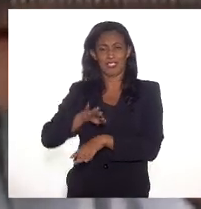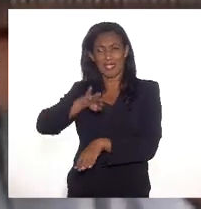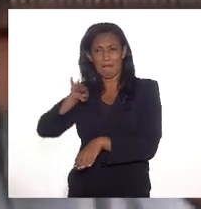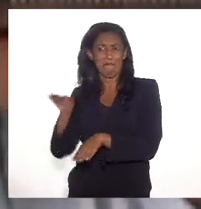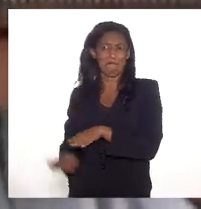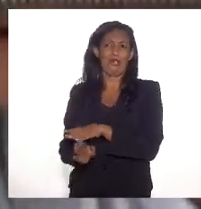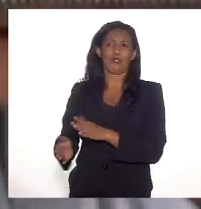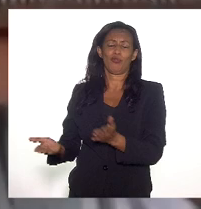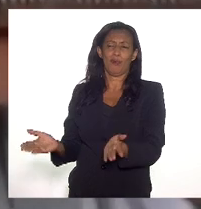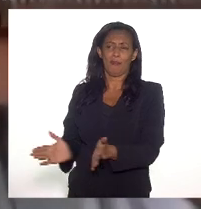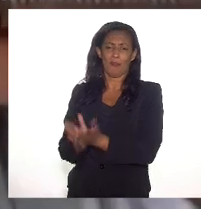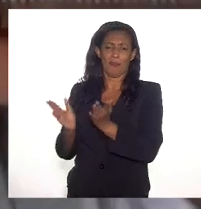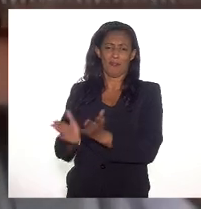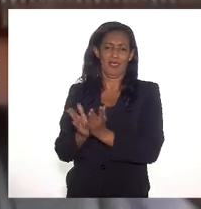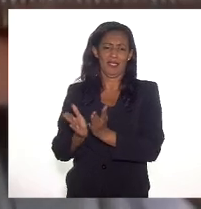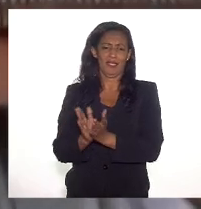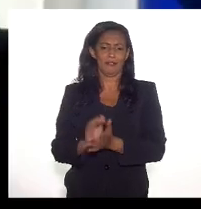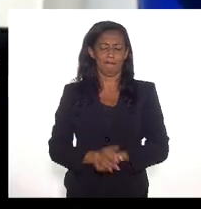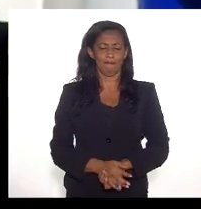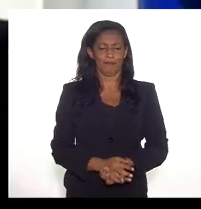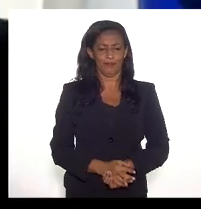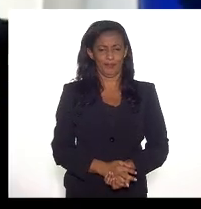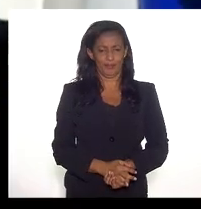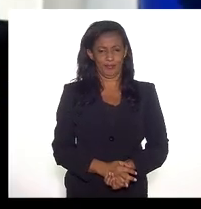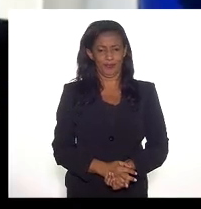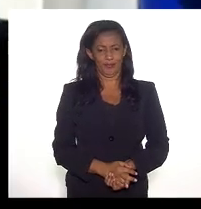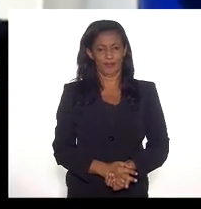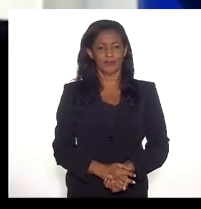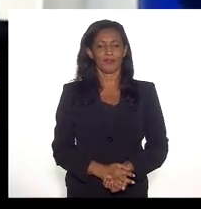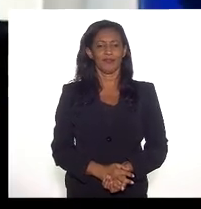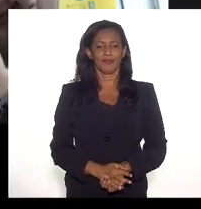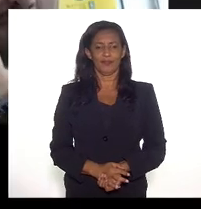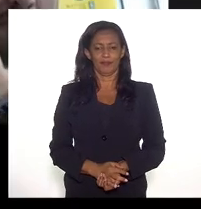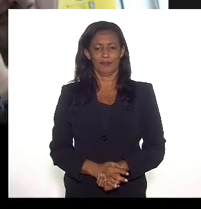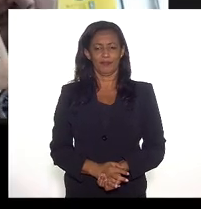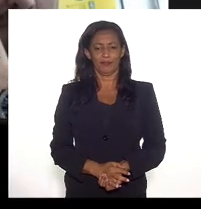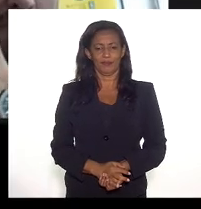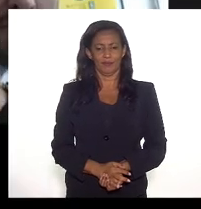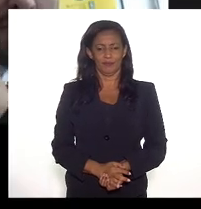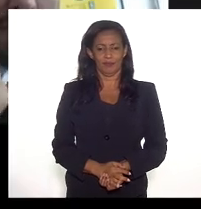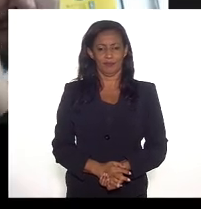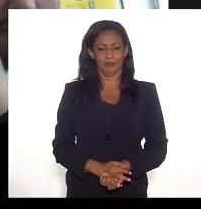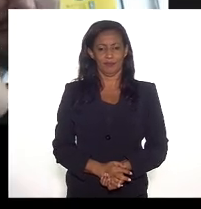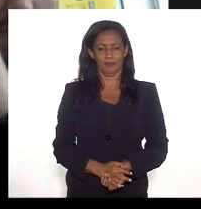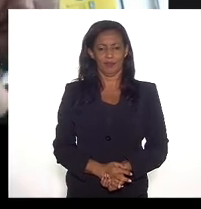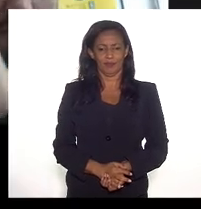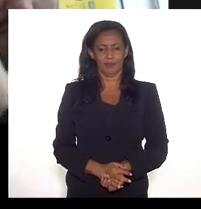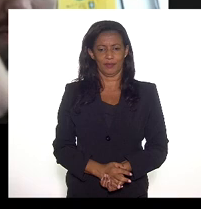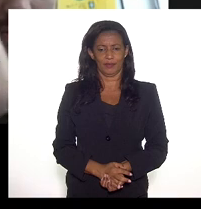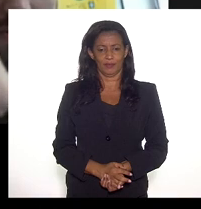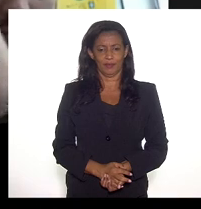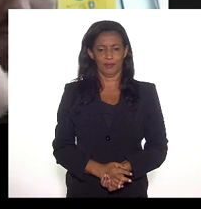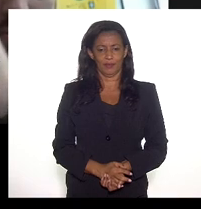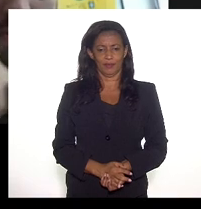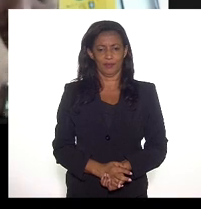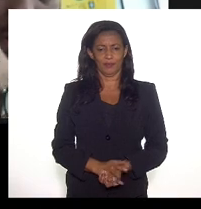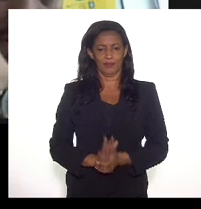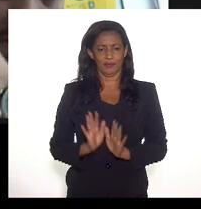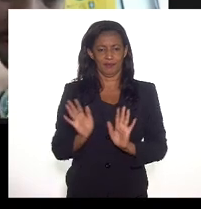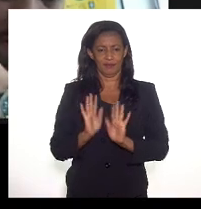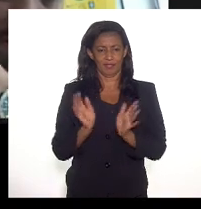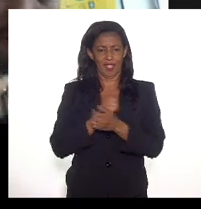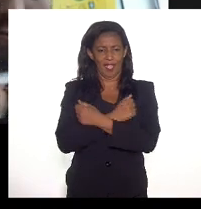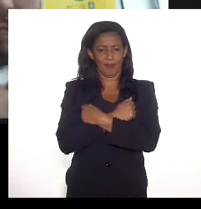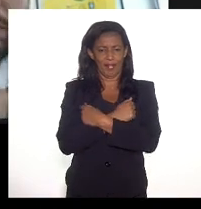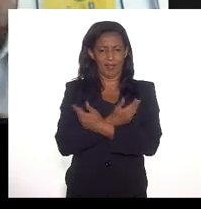do Rio de Janeiro. Fundamental beijo, a lembrança, beijo, Valdec. Beijo. Gente, um abraço. Valeu, Bink. Obrigado, Rodrigão. Luiz, um abraço,